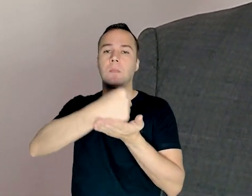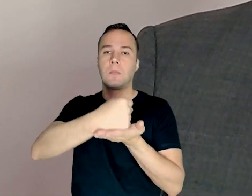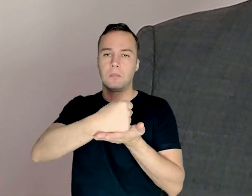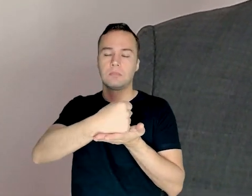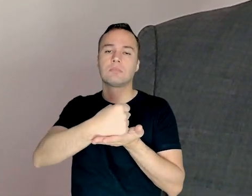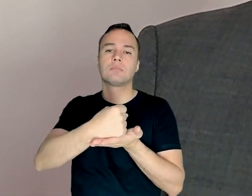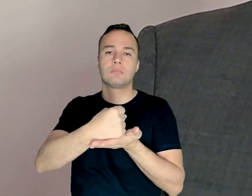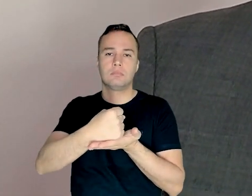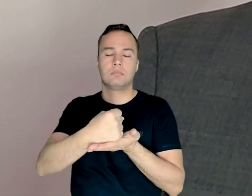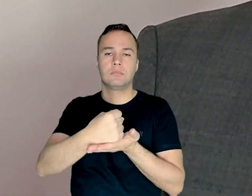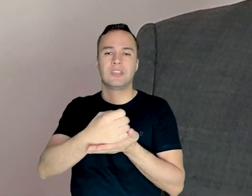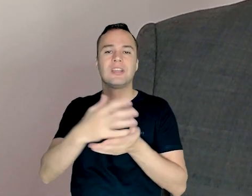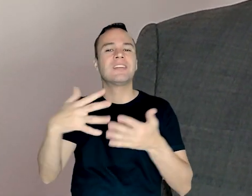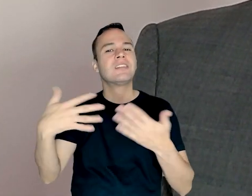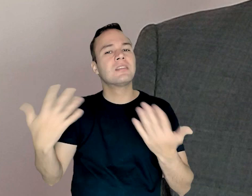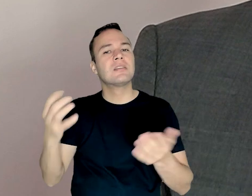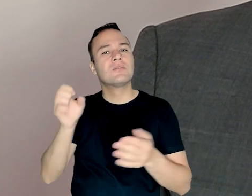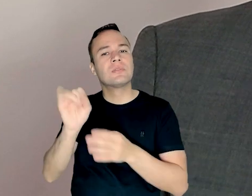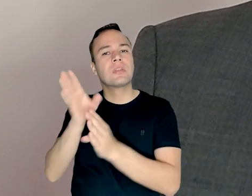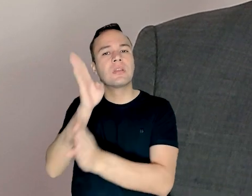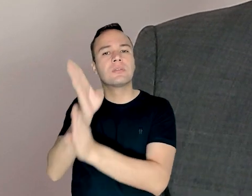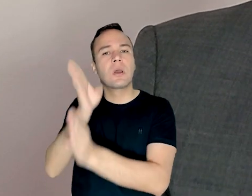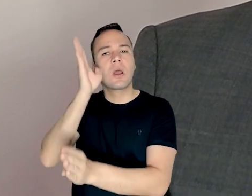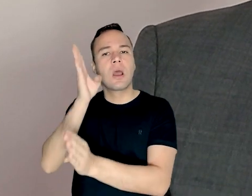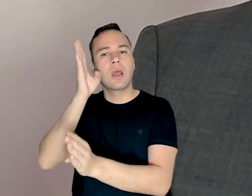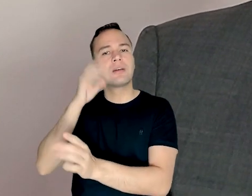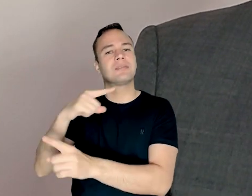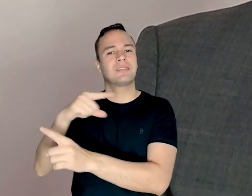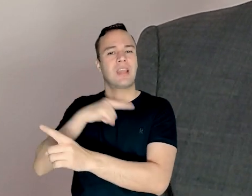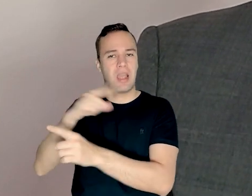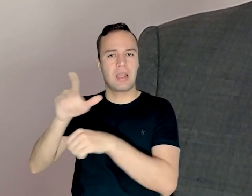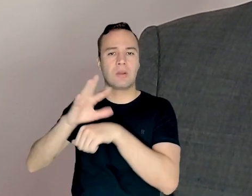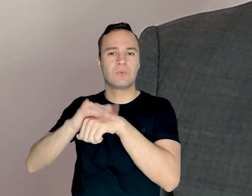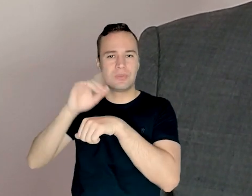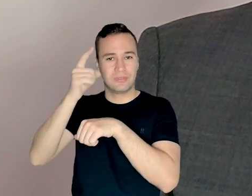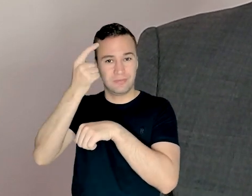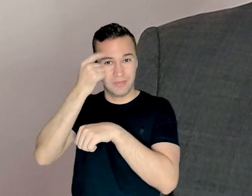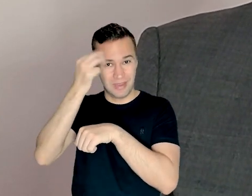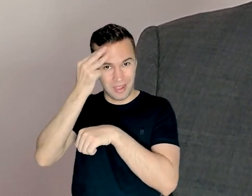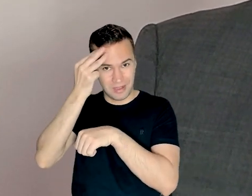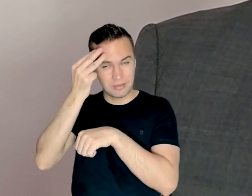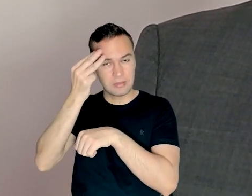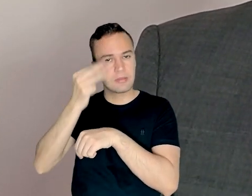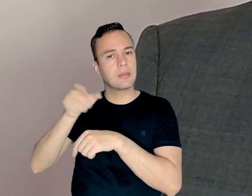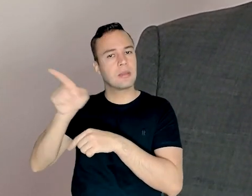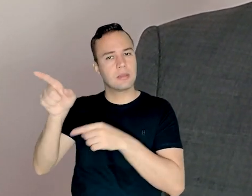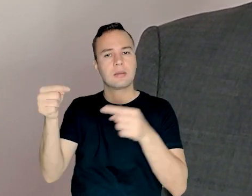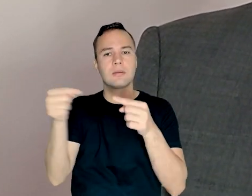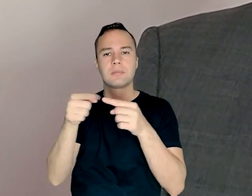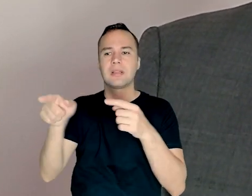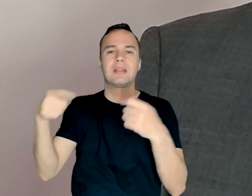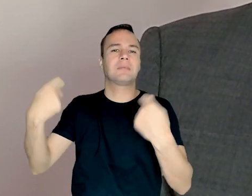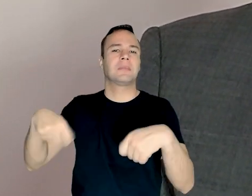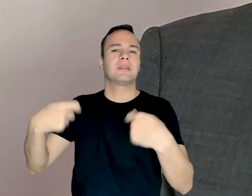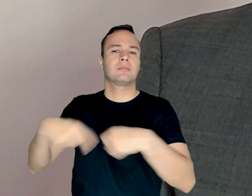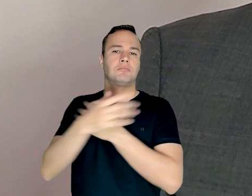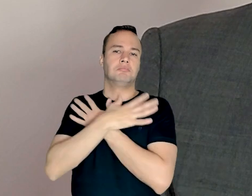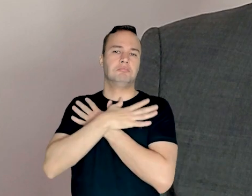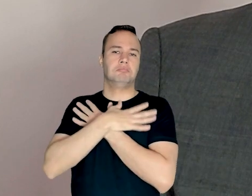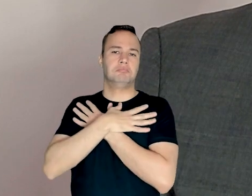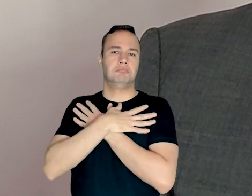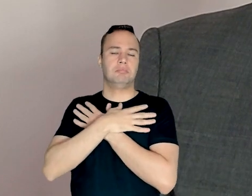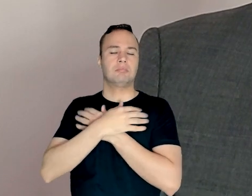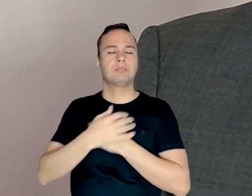trabalho. Portanto, sendo constatada a presença de uma doença mental que reclame o afastamento